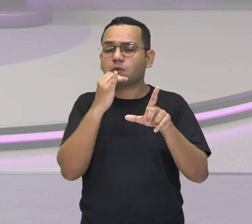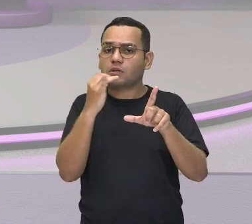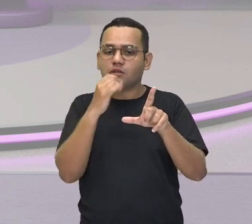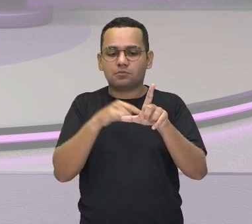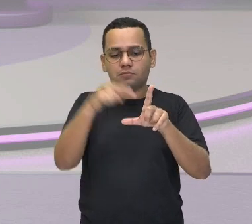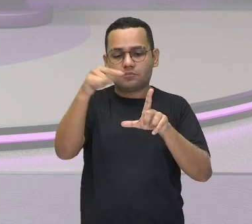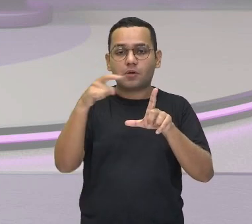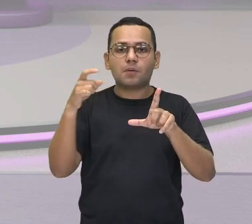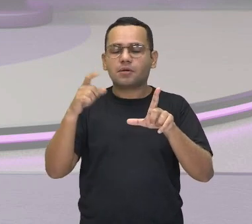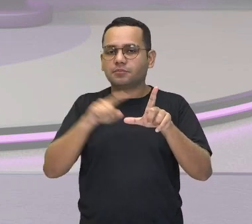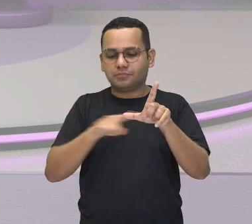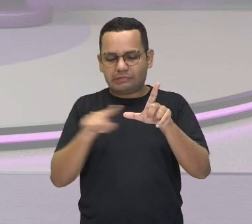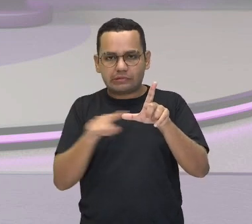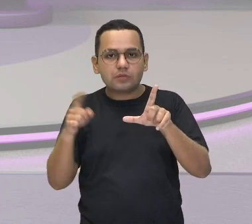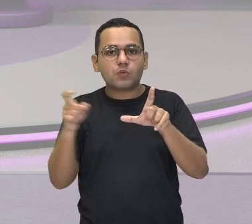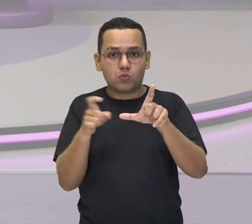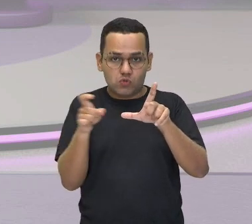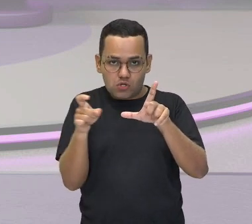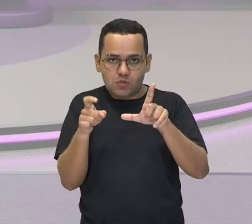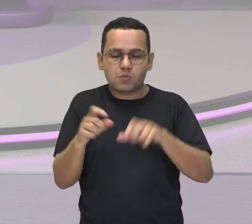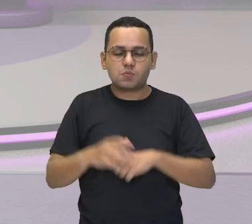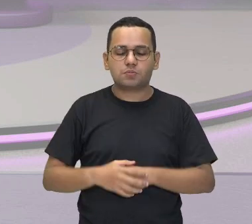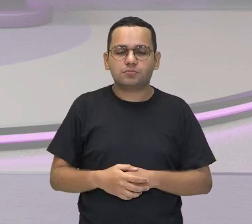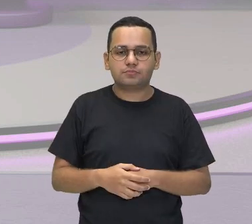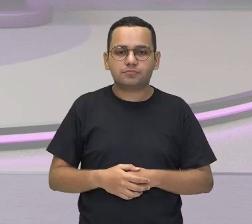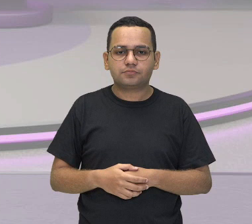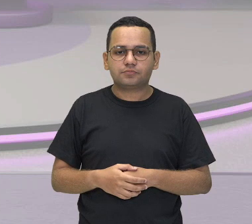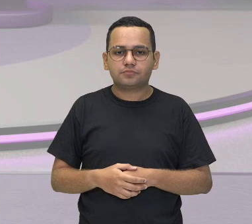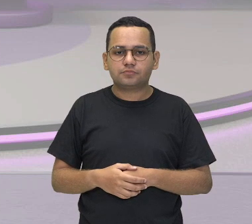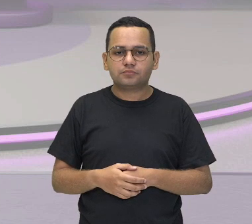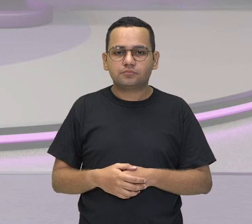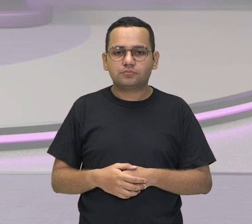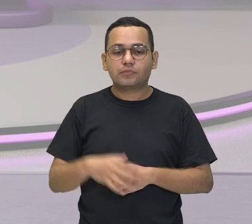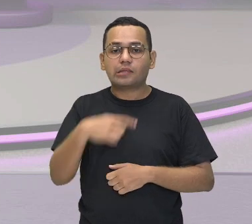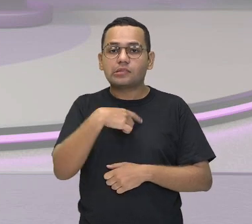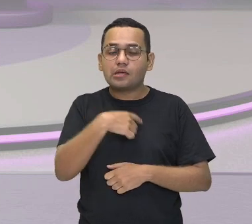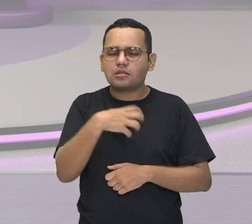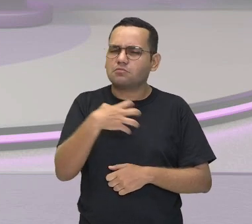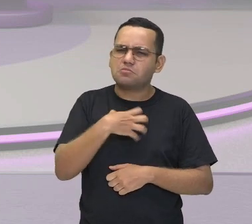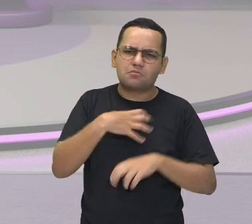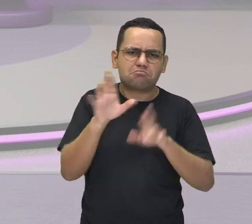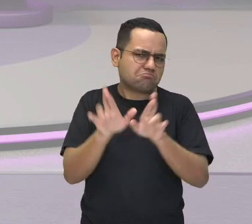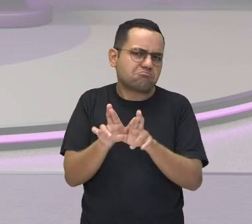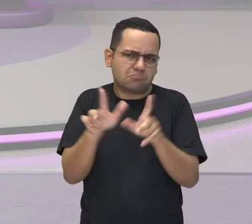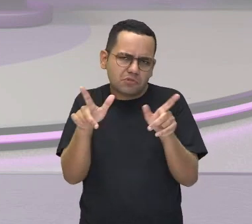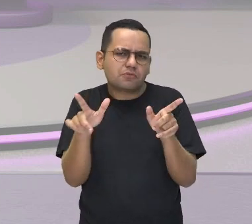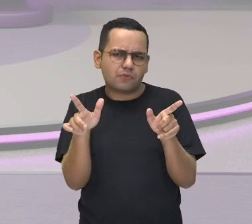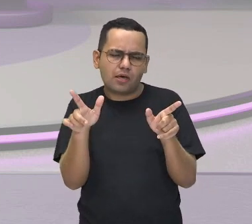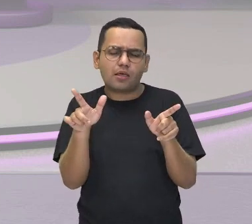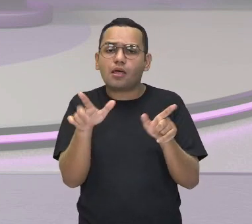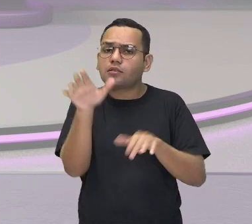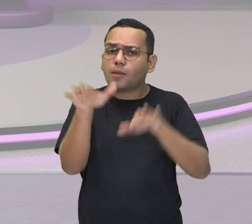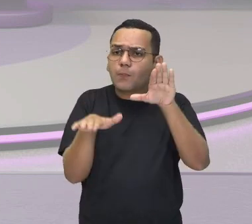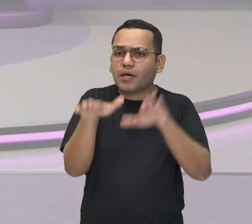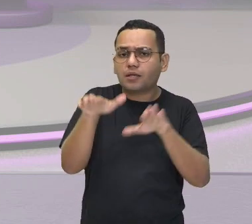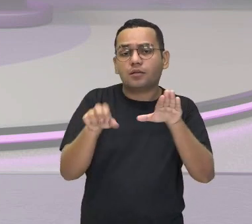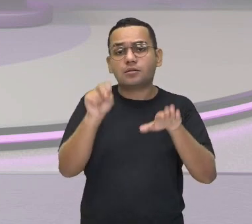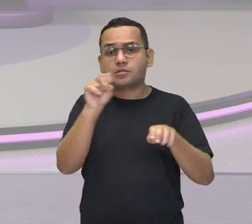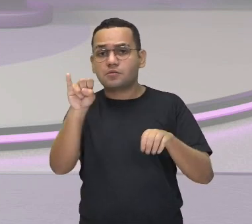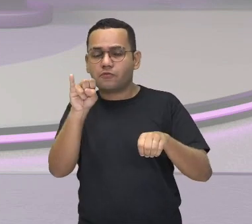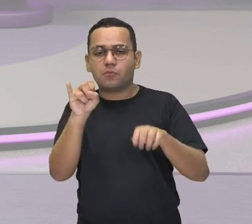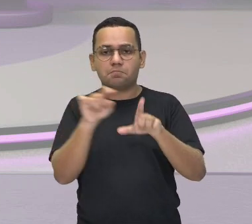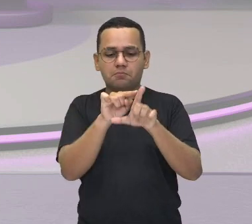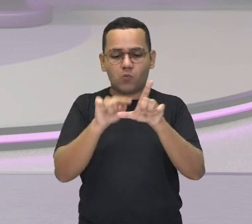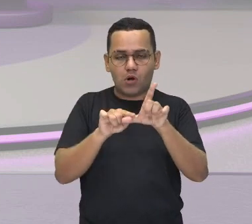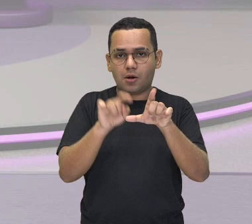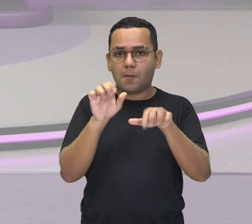X, ela tem então um comportamento diferente, tá bom? Conforme esse ângulo for maior ou menor, tá?